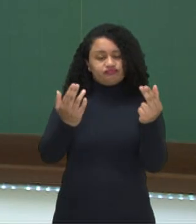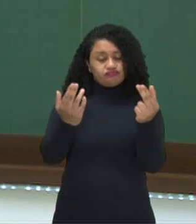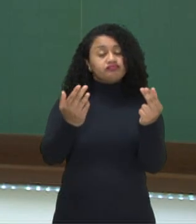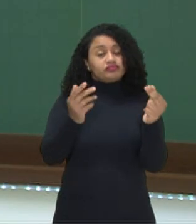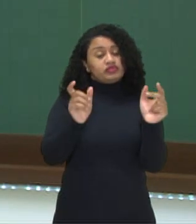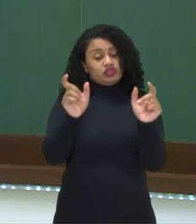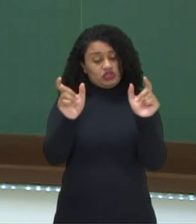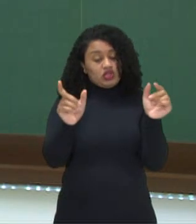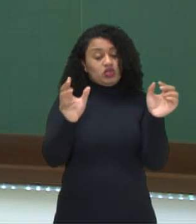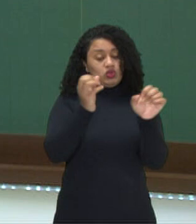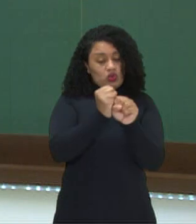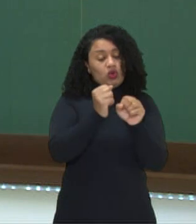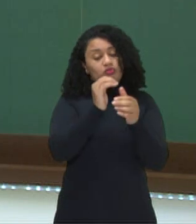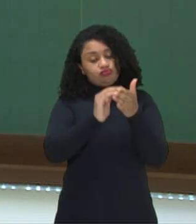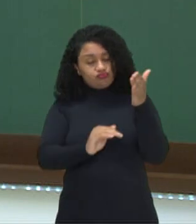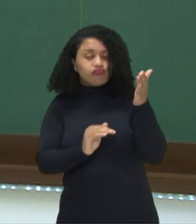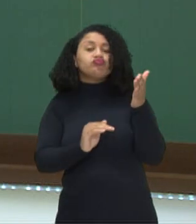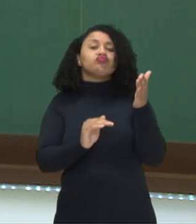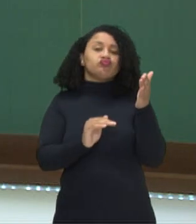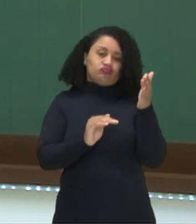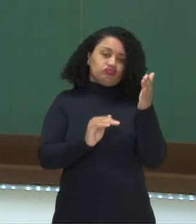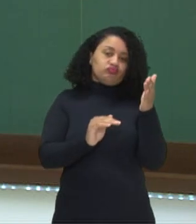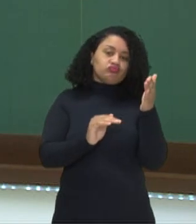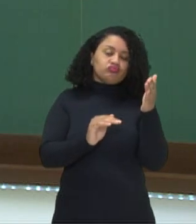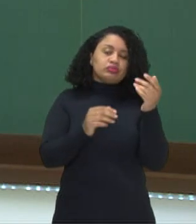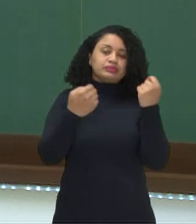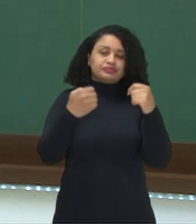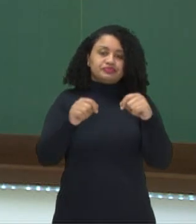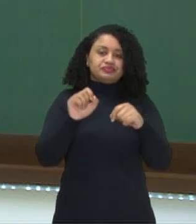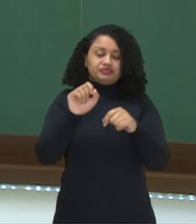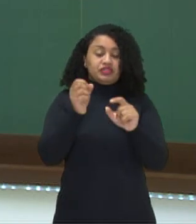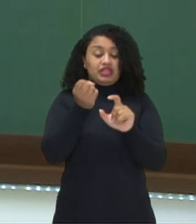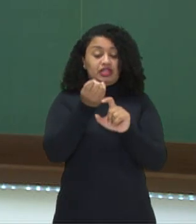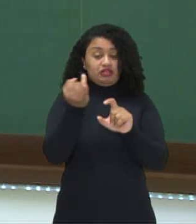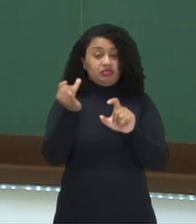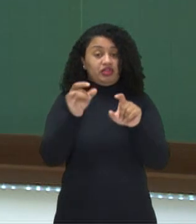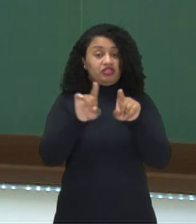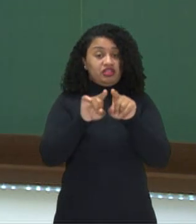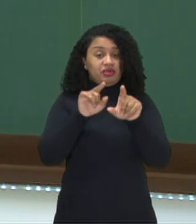mesma letrinha, tá? Mesma letrinha, mesmo expoente, ok?